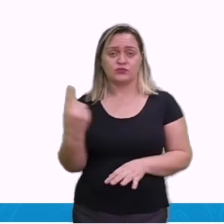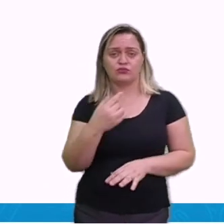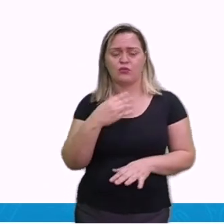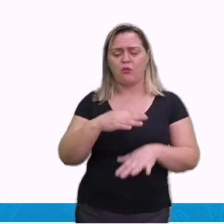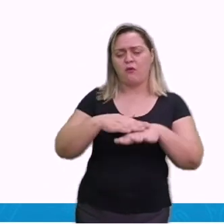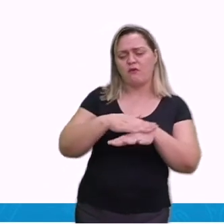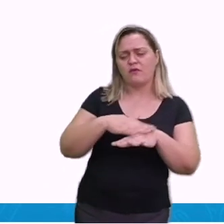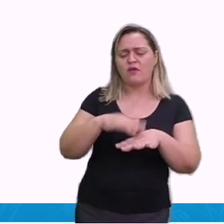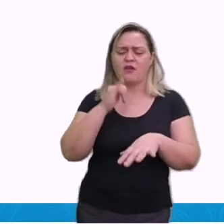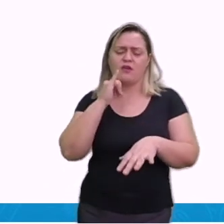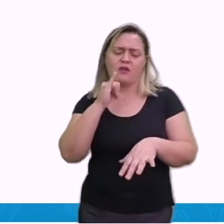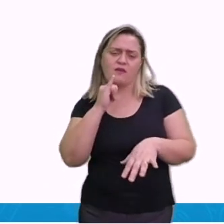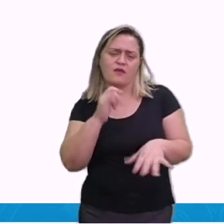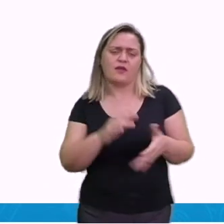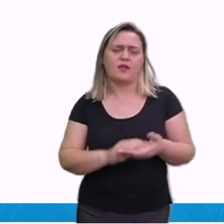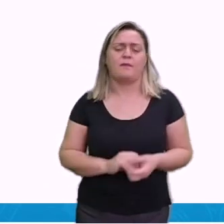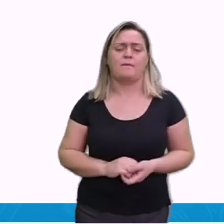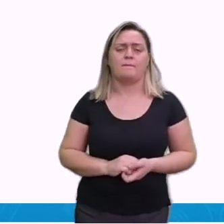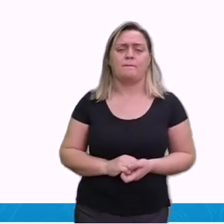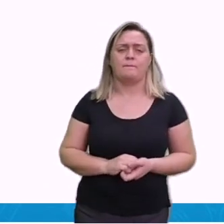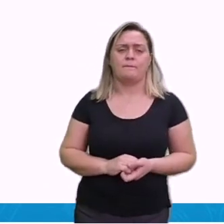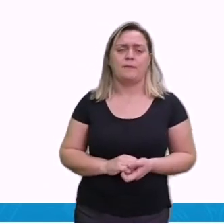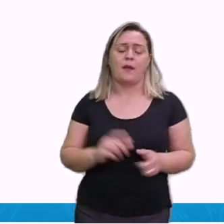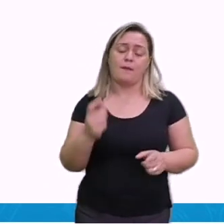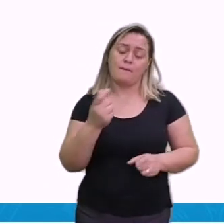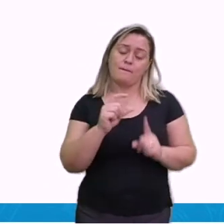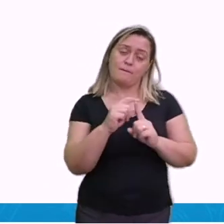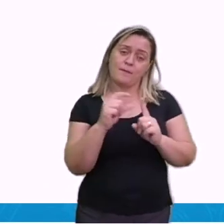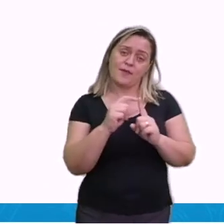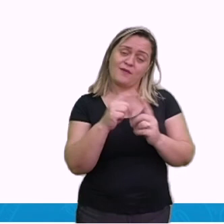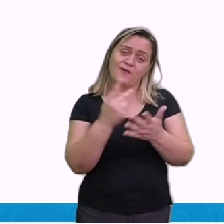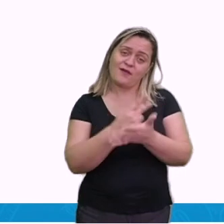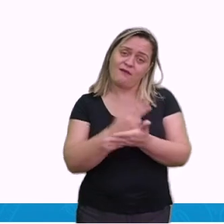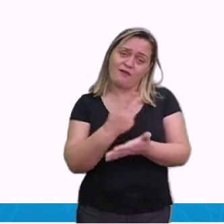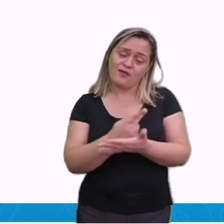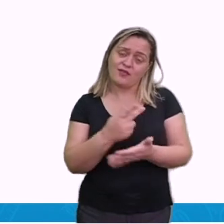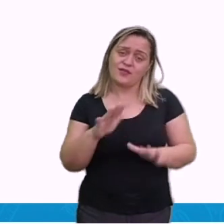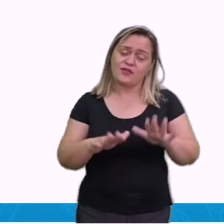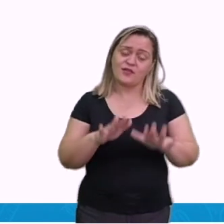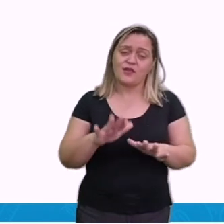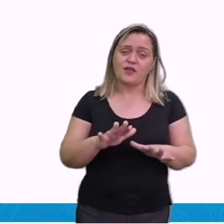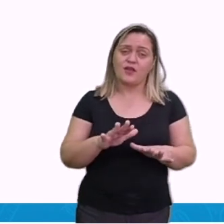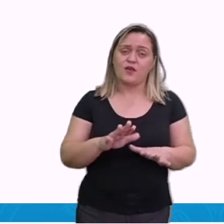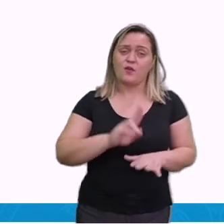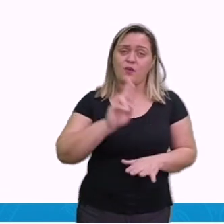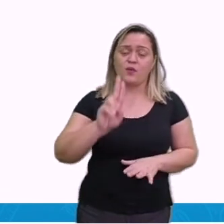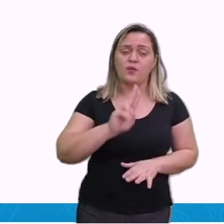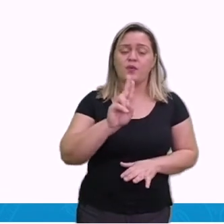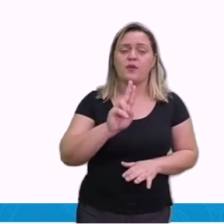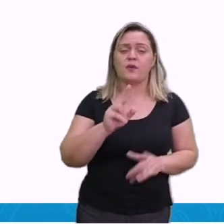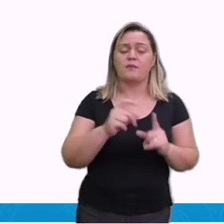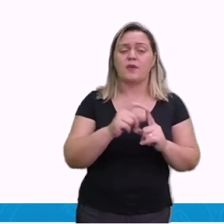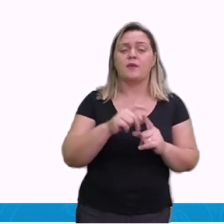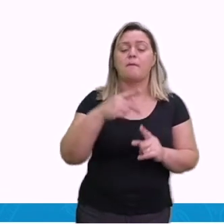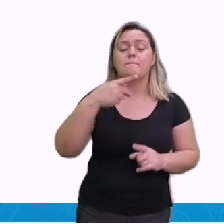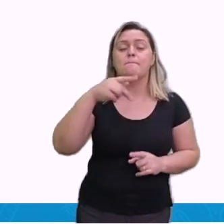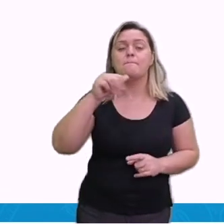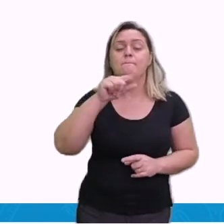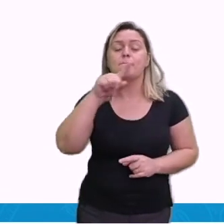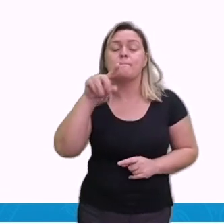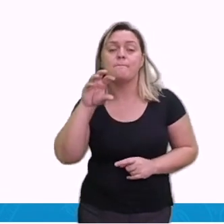comprar 10 pães para o café. Quer ver só como a gente pode falar essa frase de